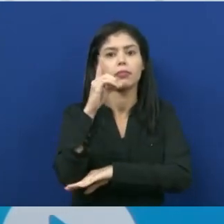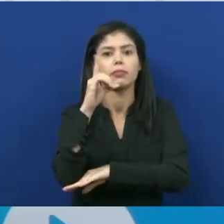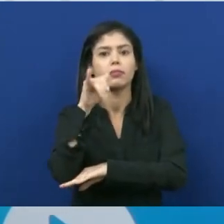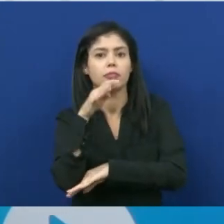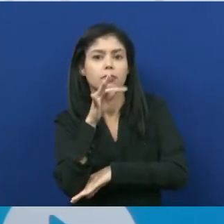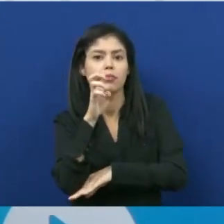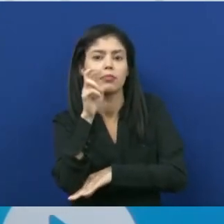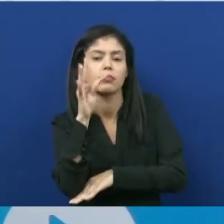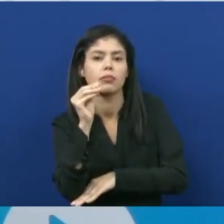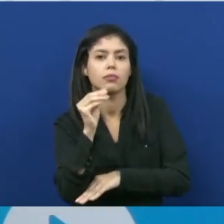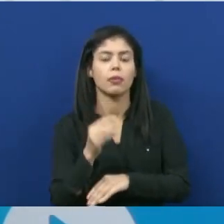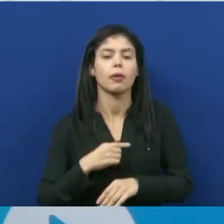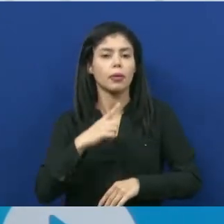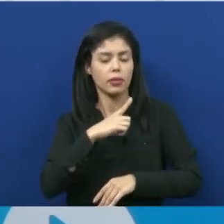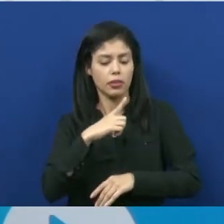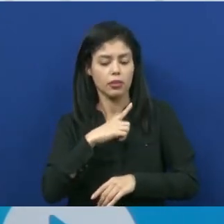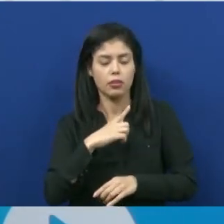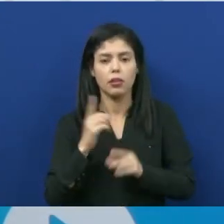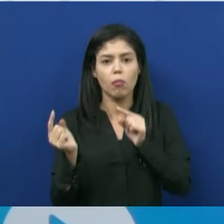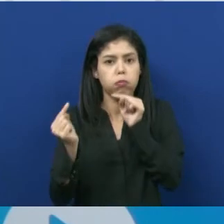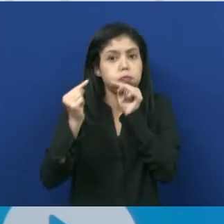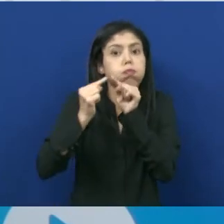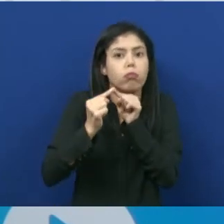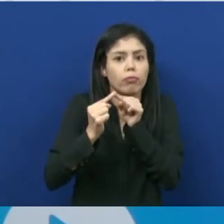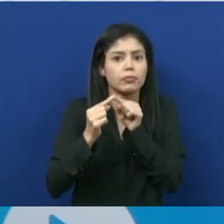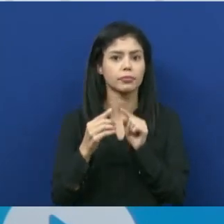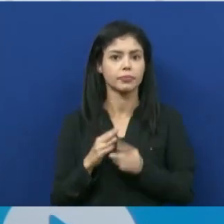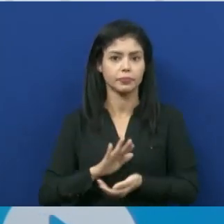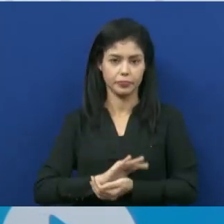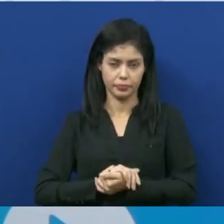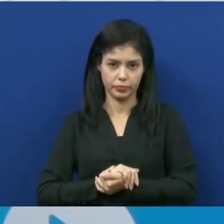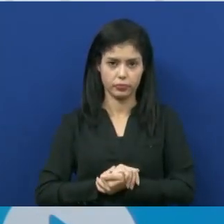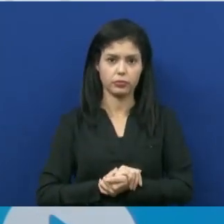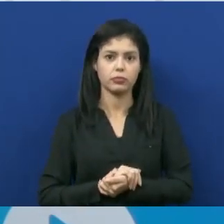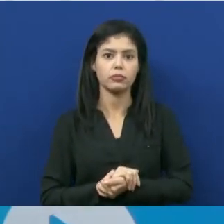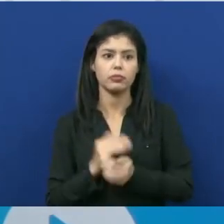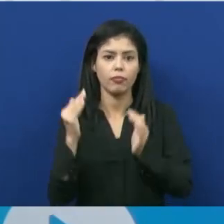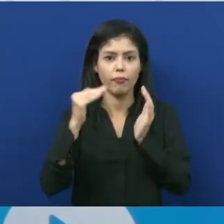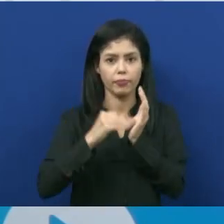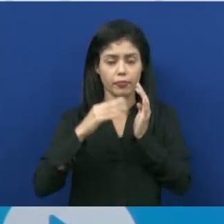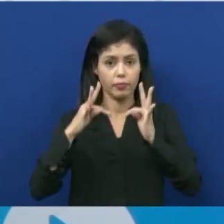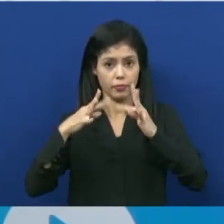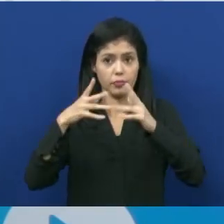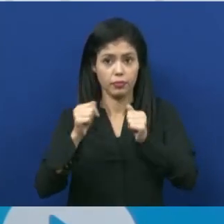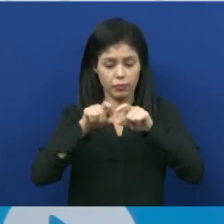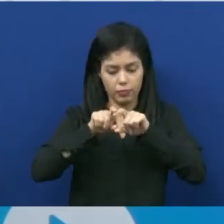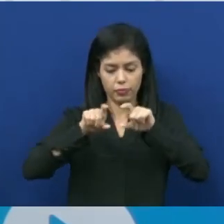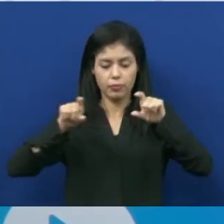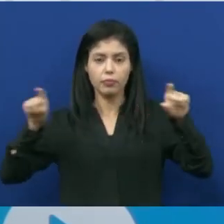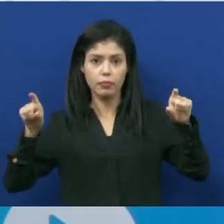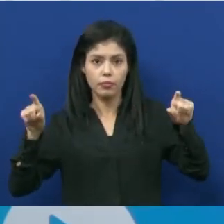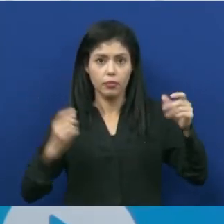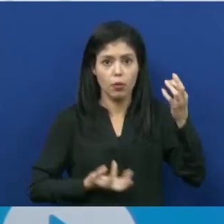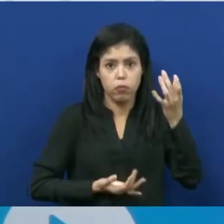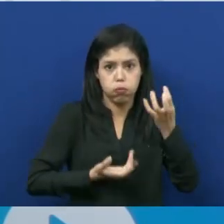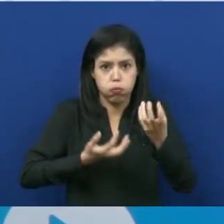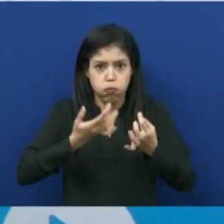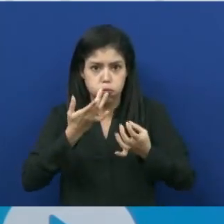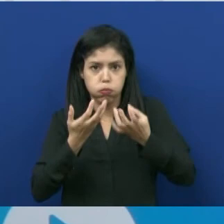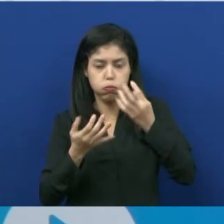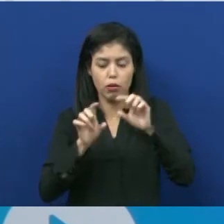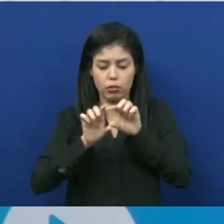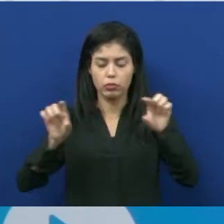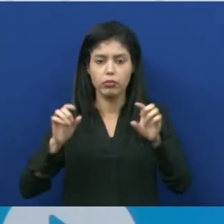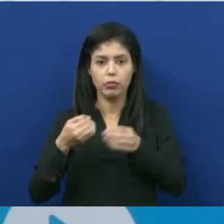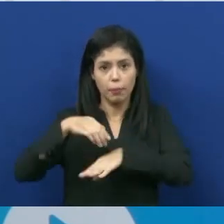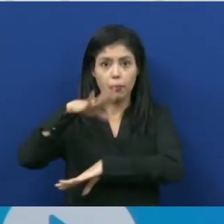adjacente, ou seja, para a partícula que está próxima dela, até que toda a barra esteja aquecida e com uma